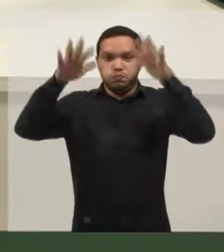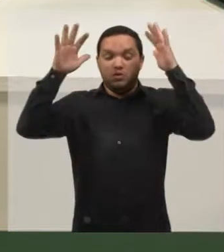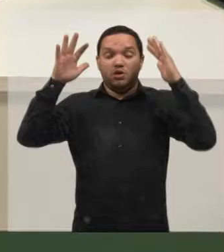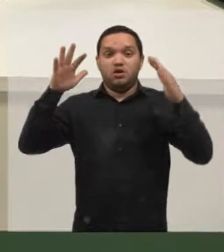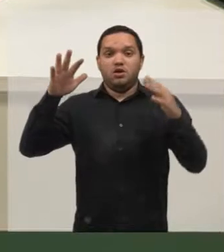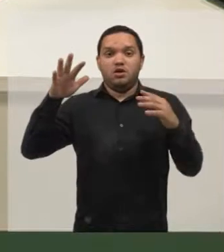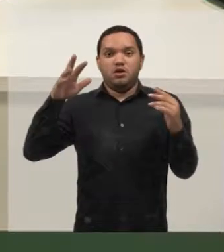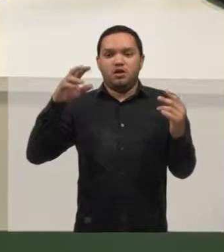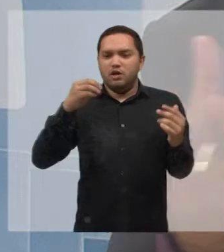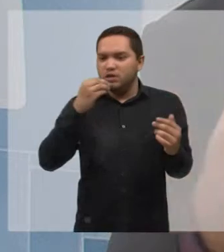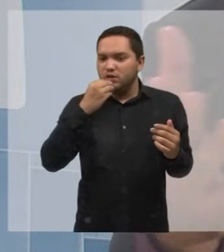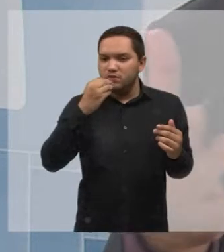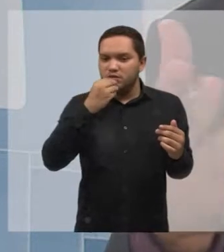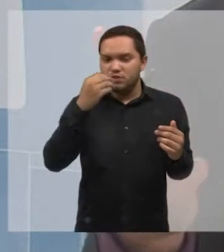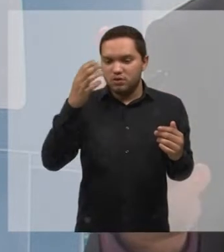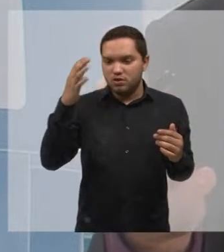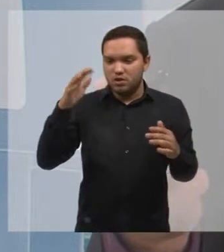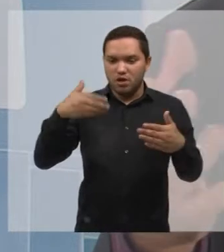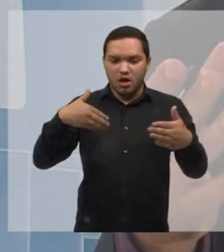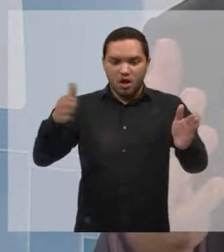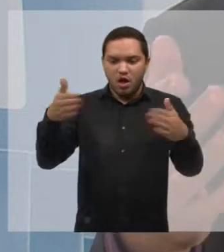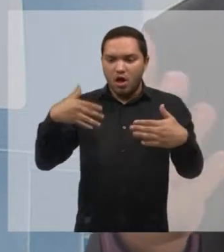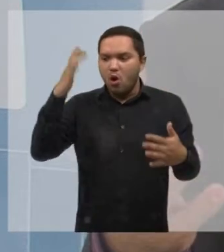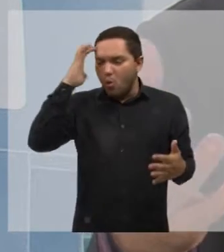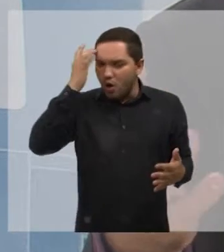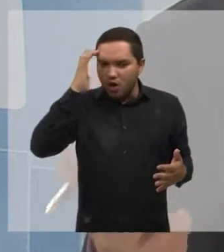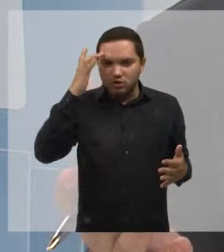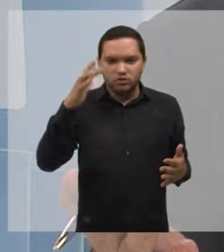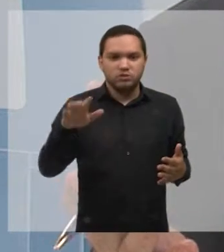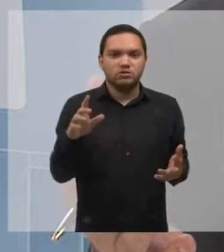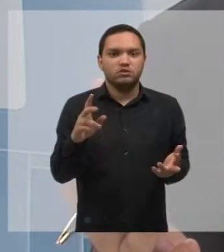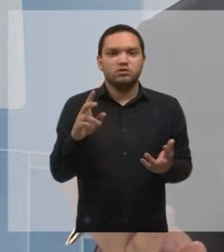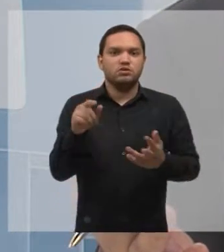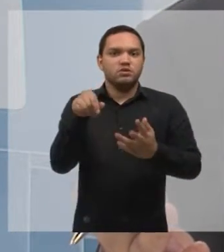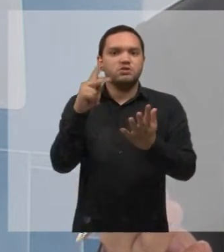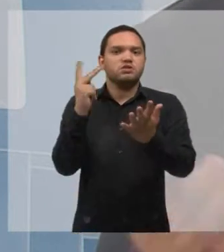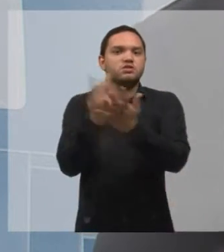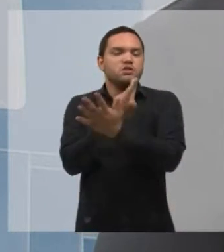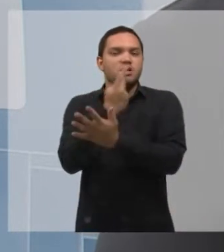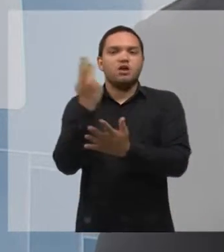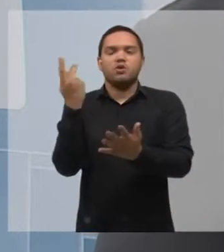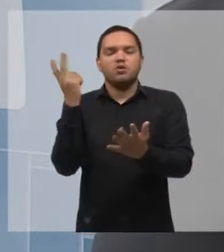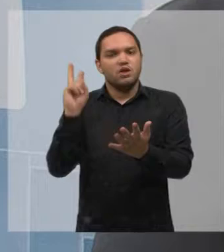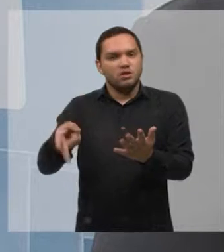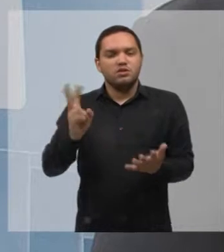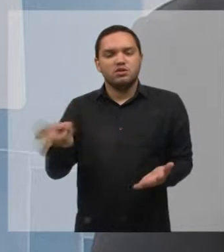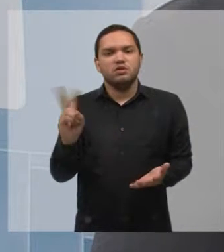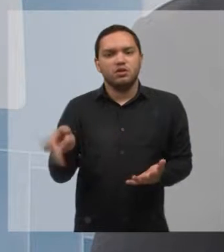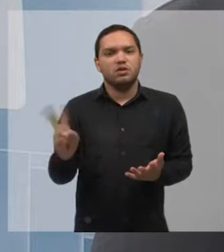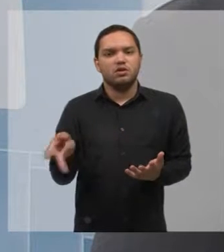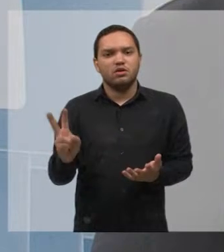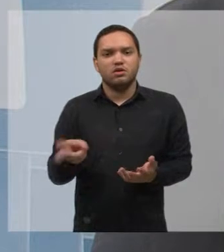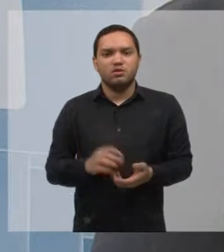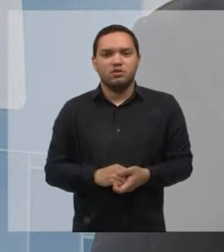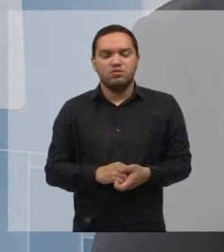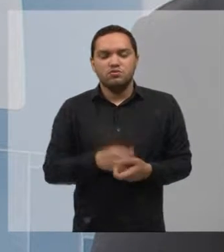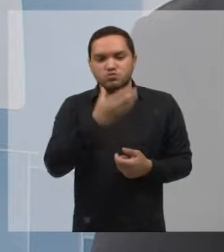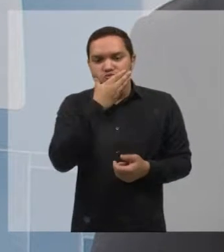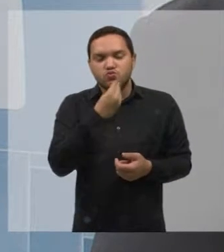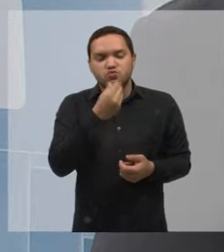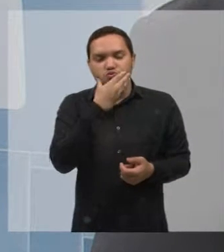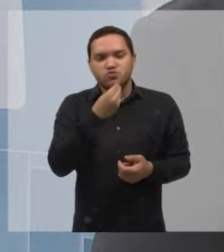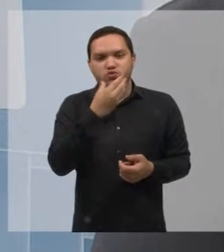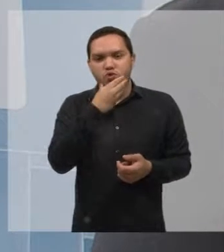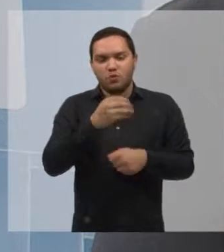rapaz, deve ter sido a barragem, todo mundo estava falando que podia acontecer. Então, era um fato corriqueiro. E o mesmo cara que gravava a cena, ele correndo,